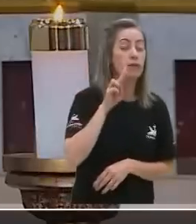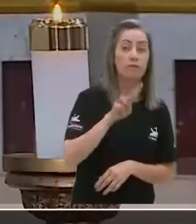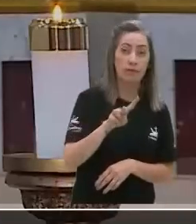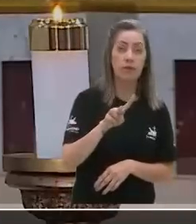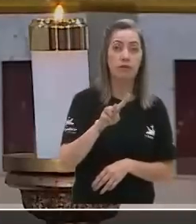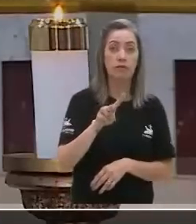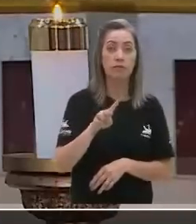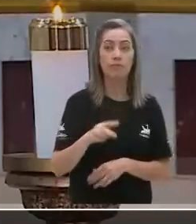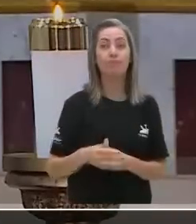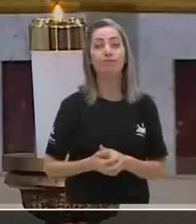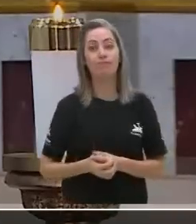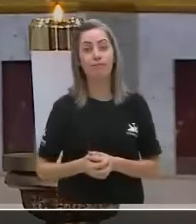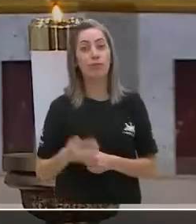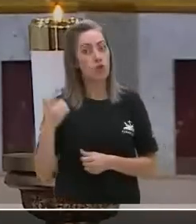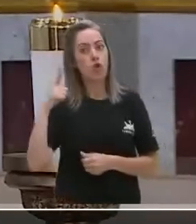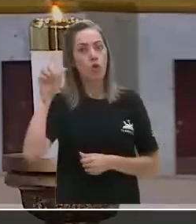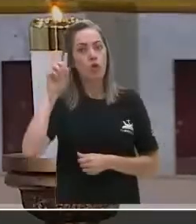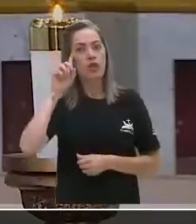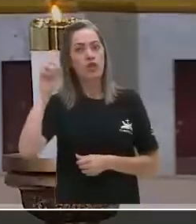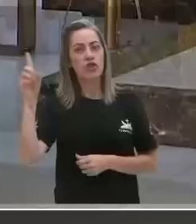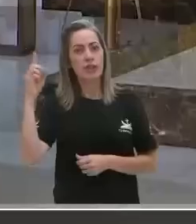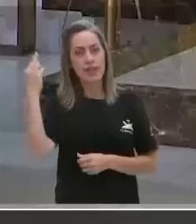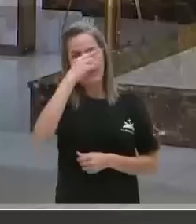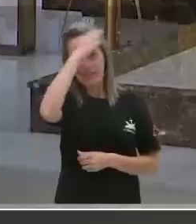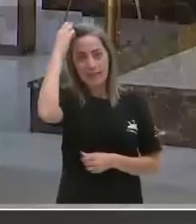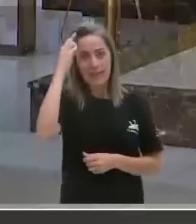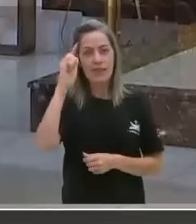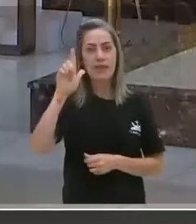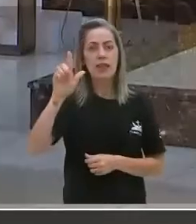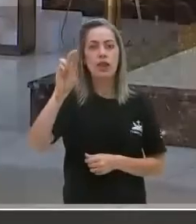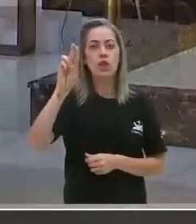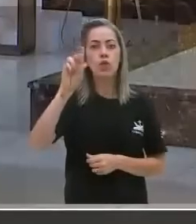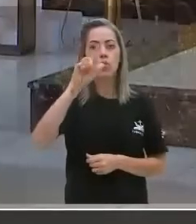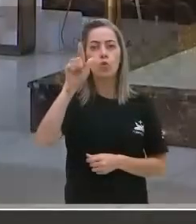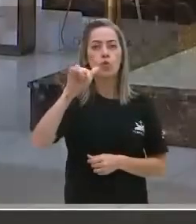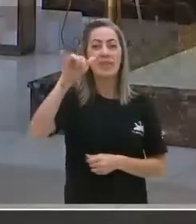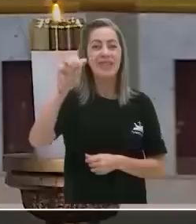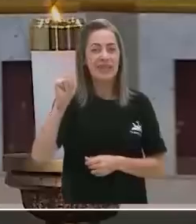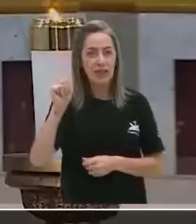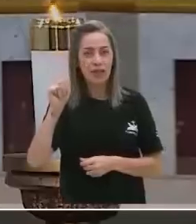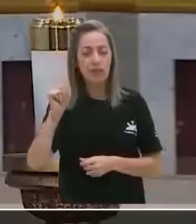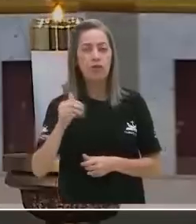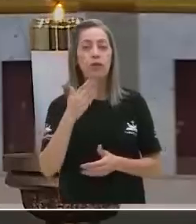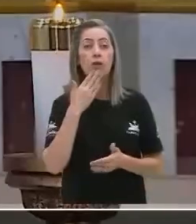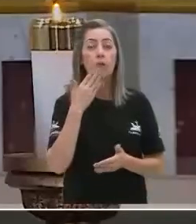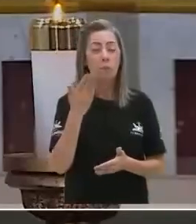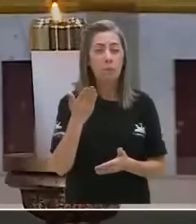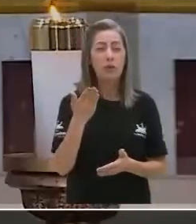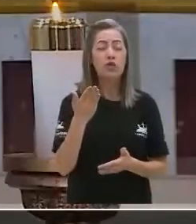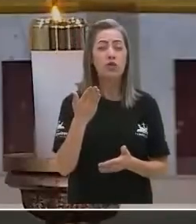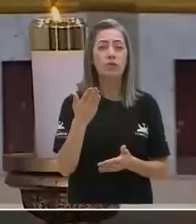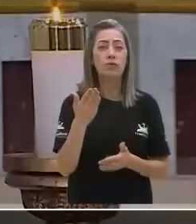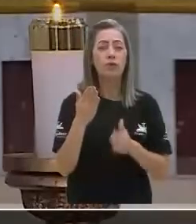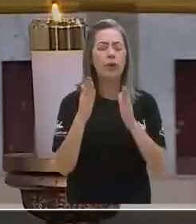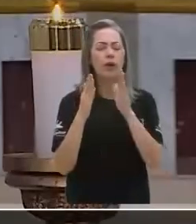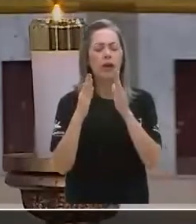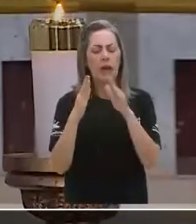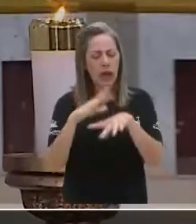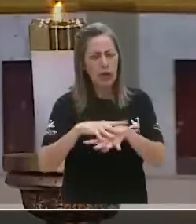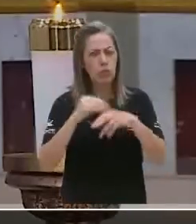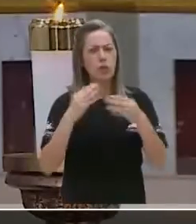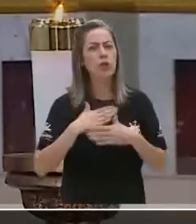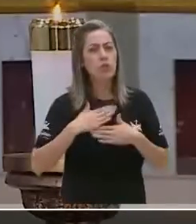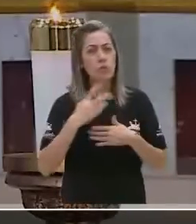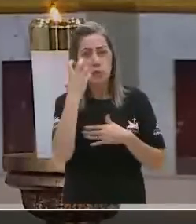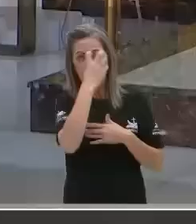Meus irmãos, ontem foi dia de Santa Luzia, também rezo pedindo a Deus a cura dos meus olhos. Mas não é dessa cura